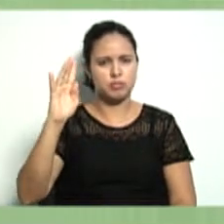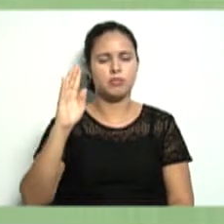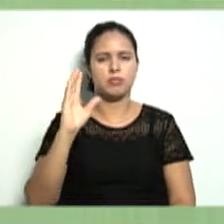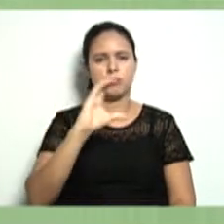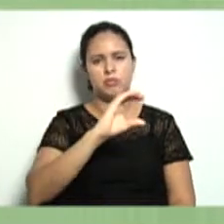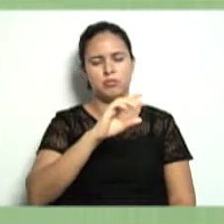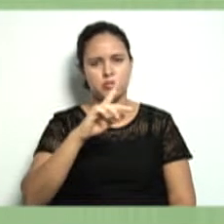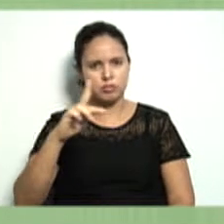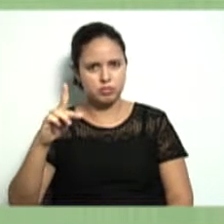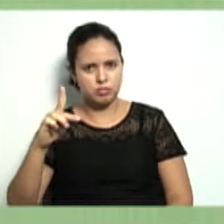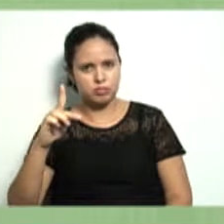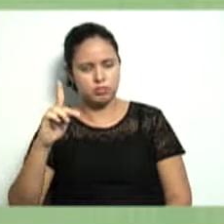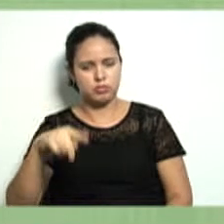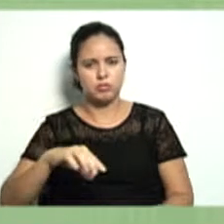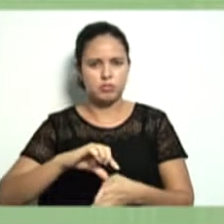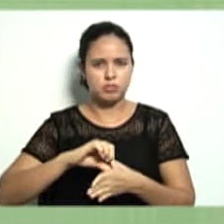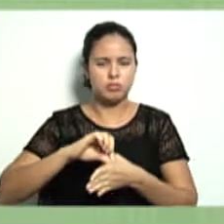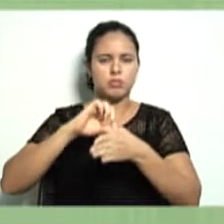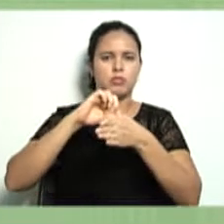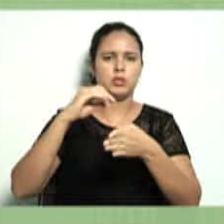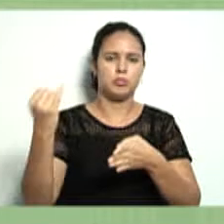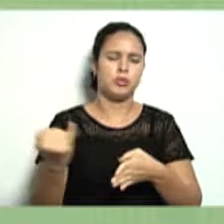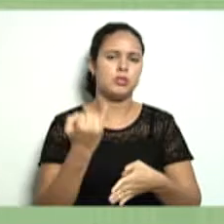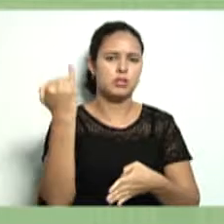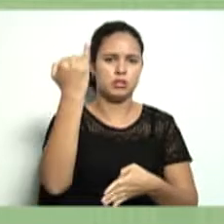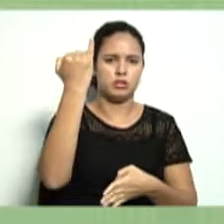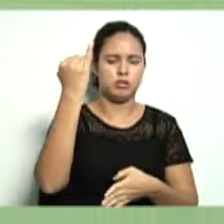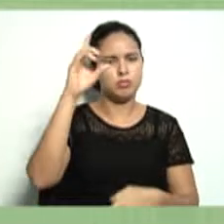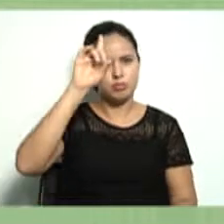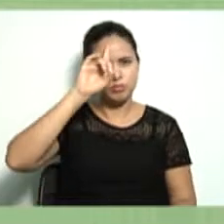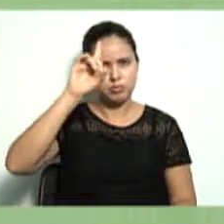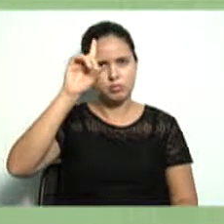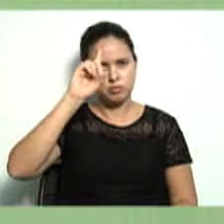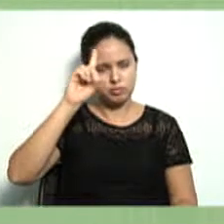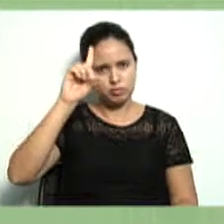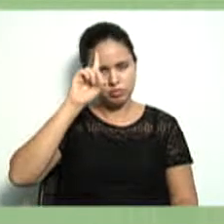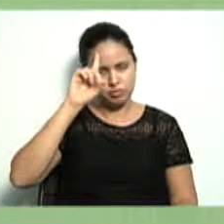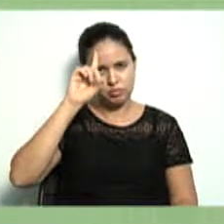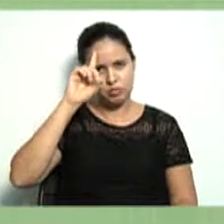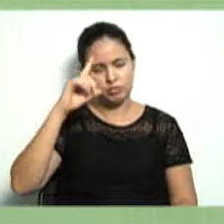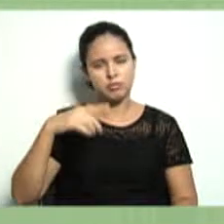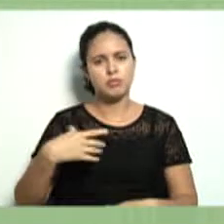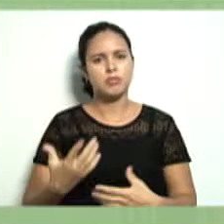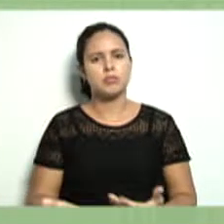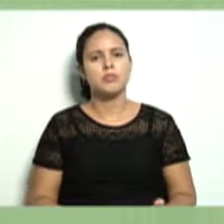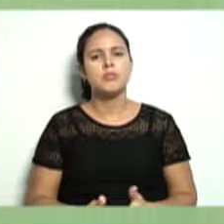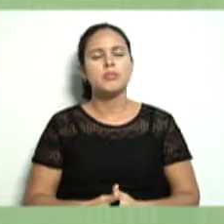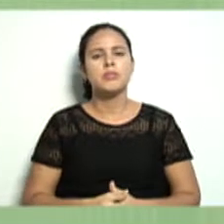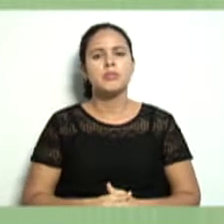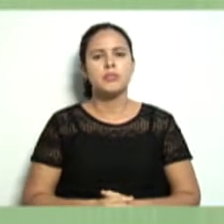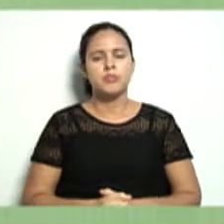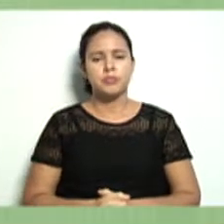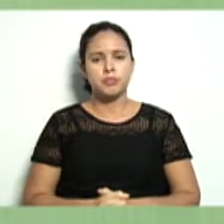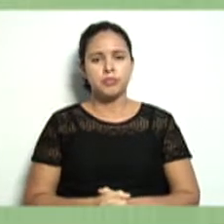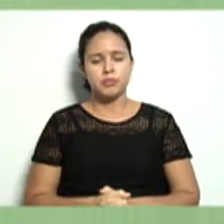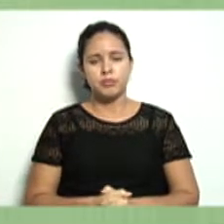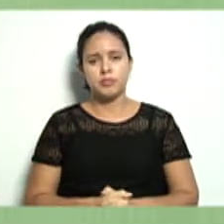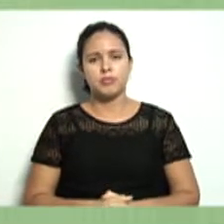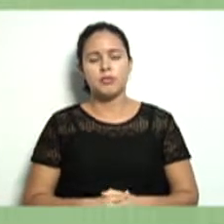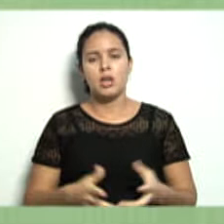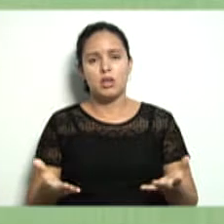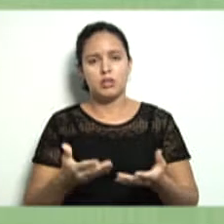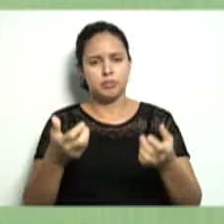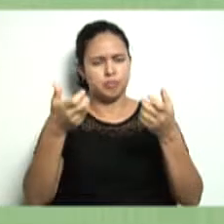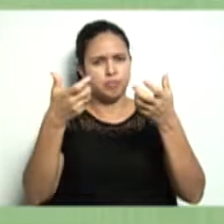democrática e ela é importante aí para o dia a dia da nossa cooperativa. Vamos falar um pouquinho aí sobre